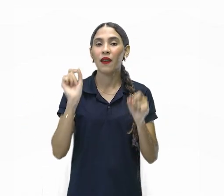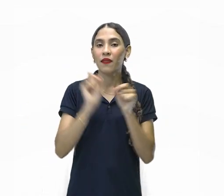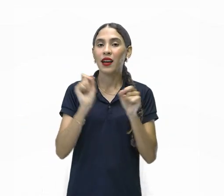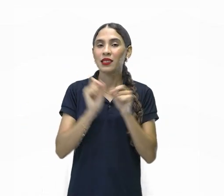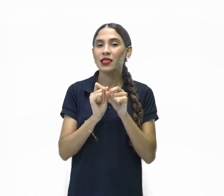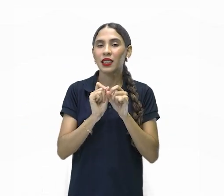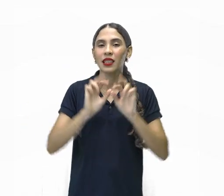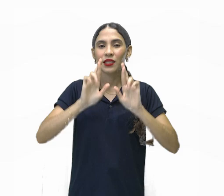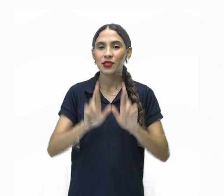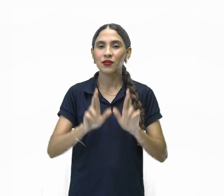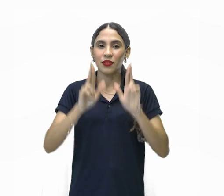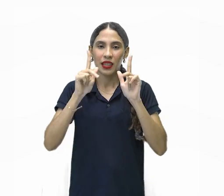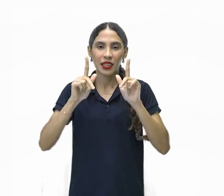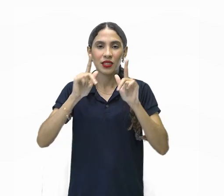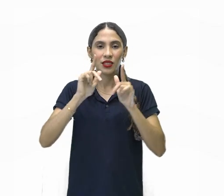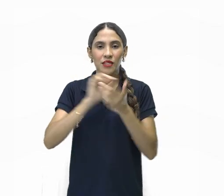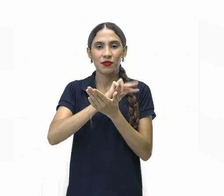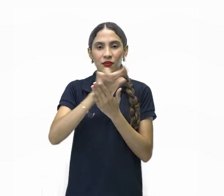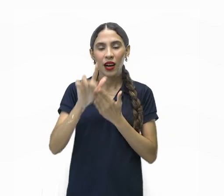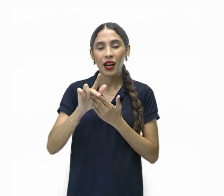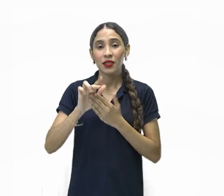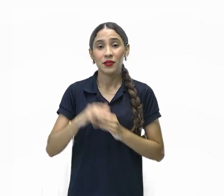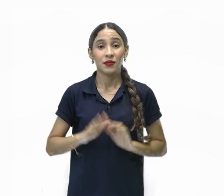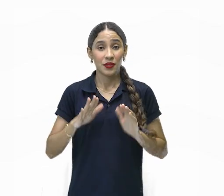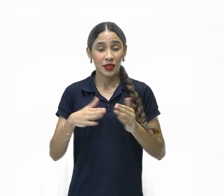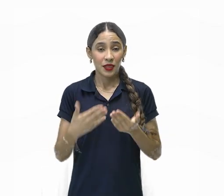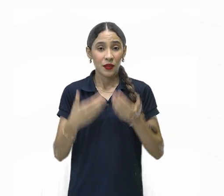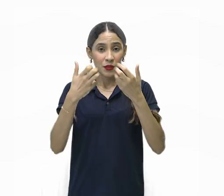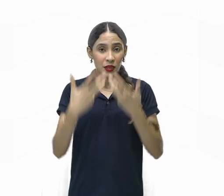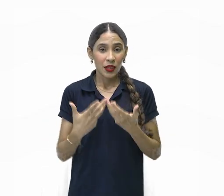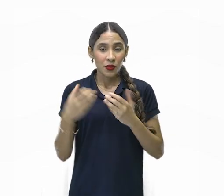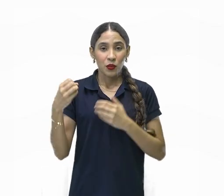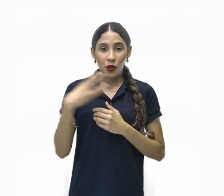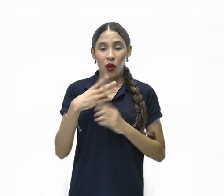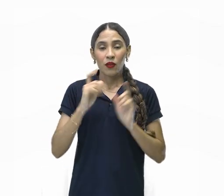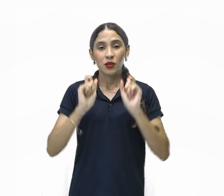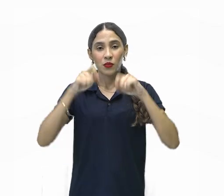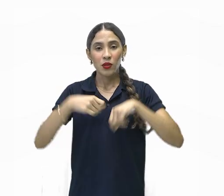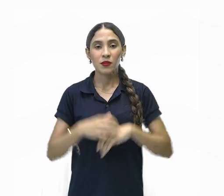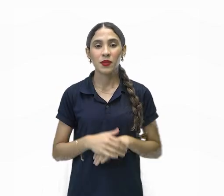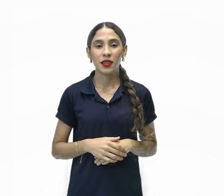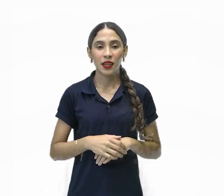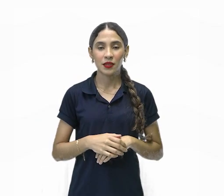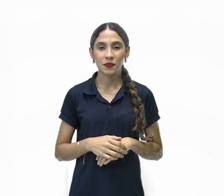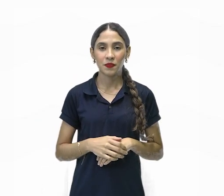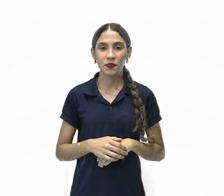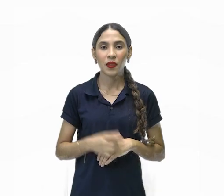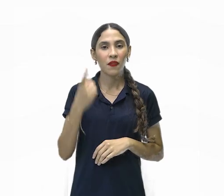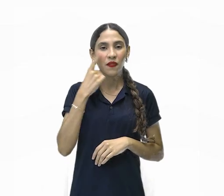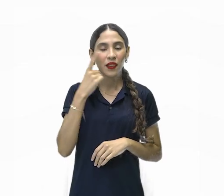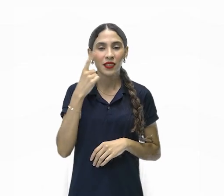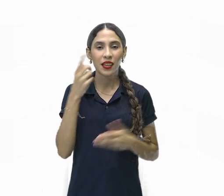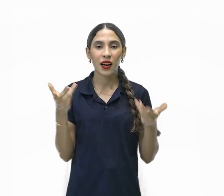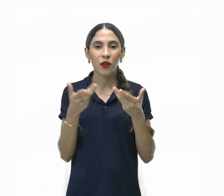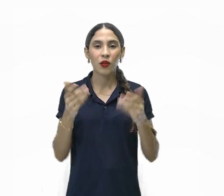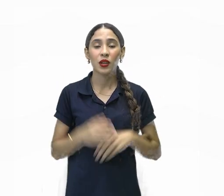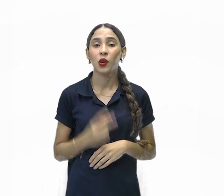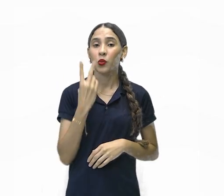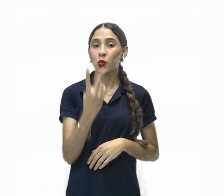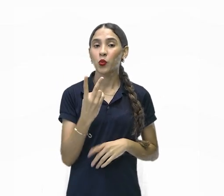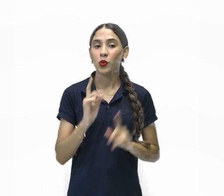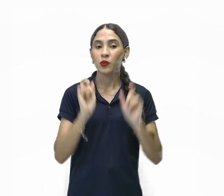fazer coisas diferentes. Falando nisso, nessas novas possibilidades, veja só